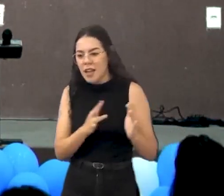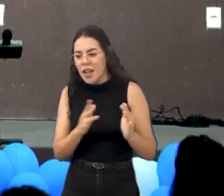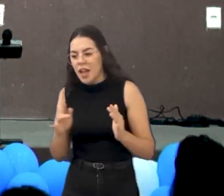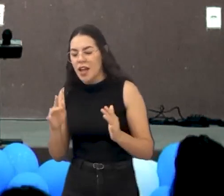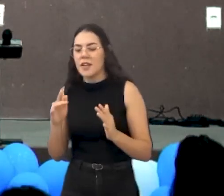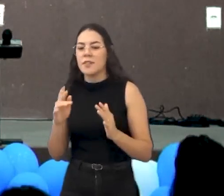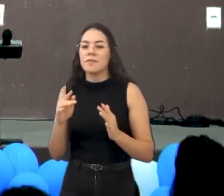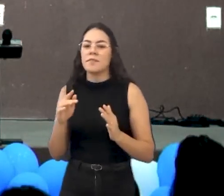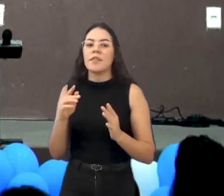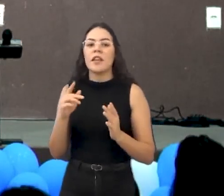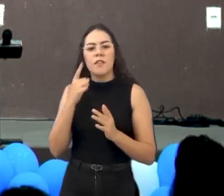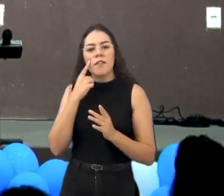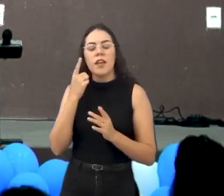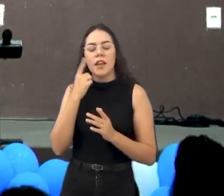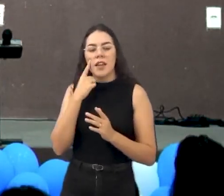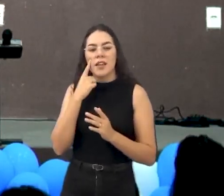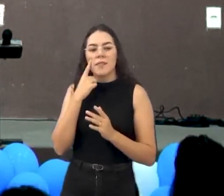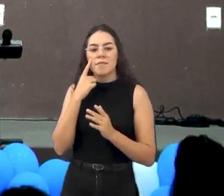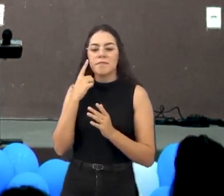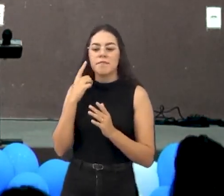comedida, mais responsável.